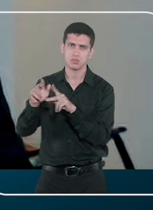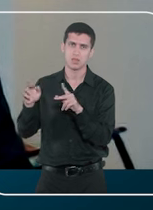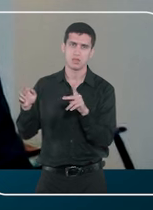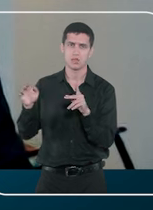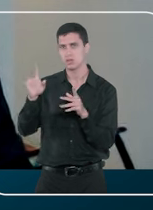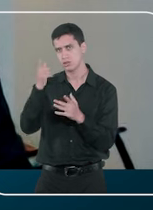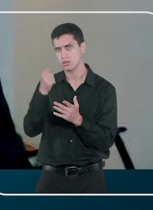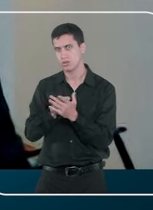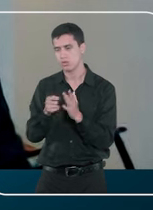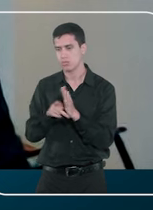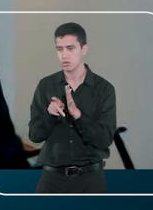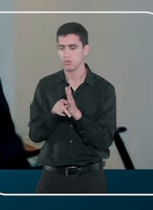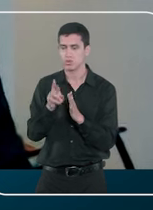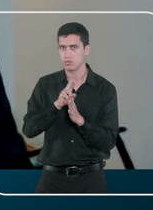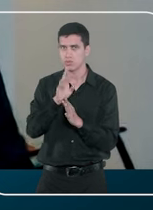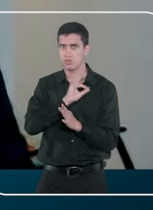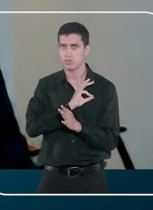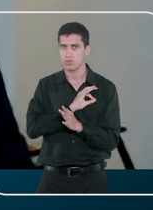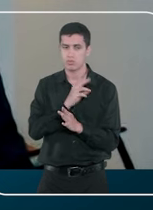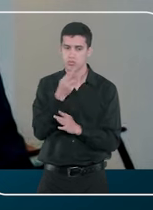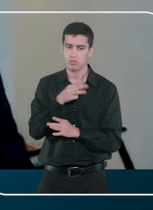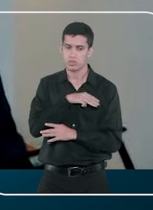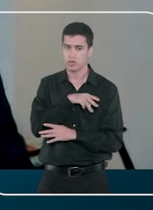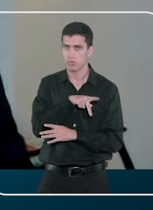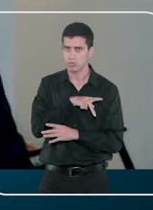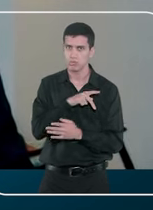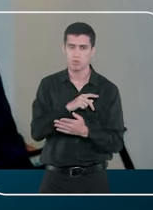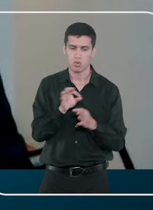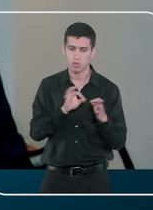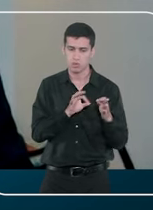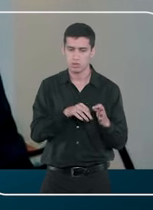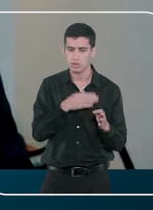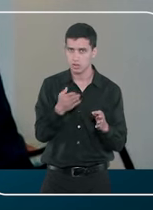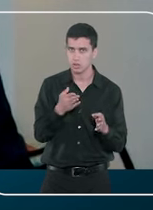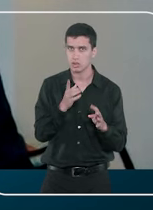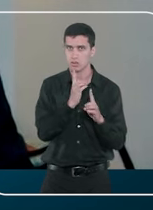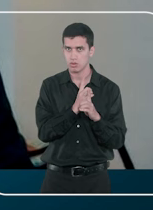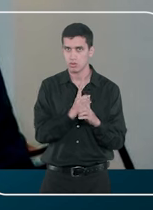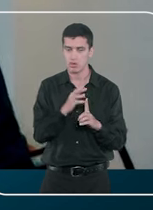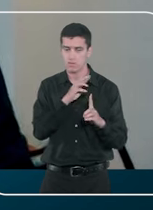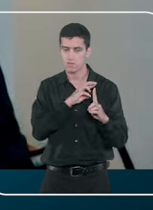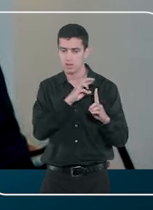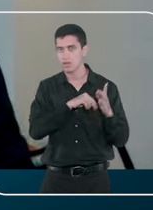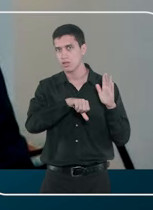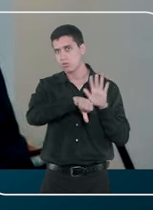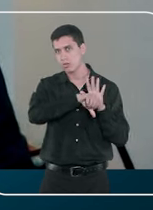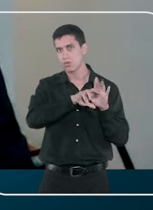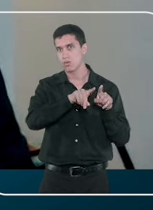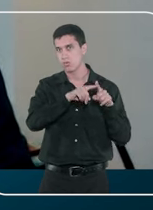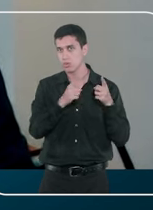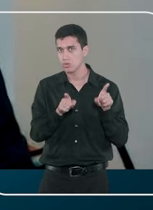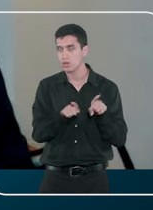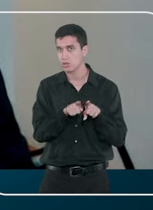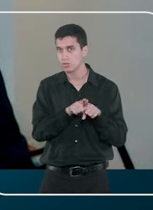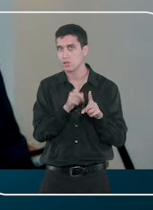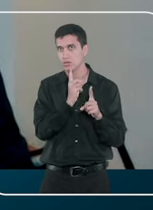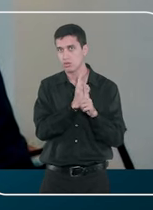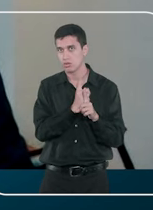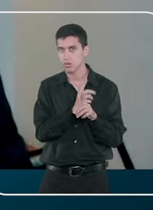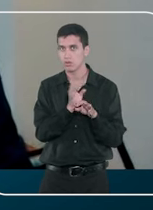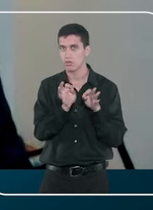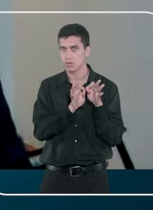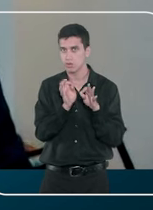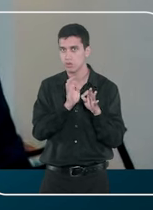determinação do próprio delegado de polícia, do Ministério Público na condução do seu procedimento de investigação criminal, ou mesmo de uma determinação